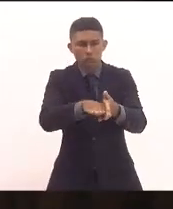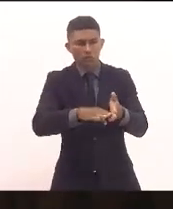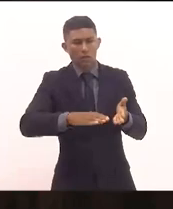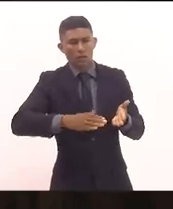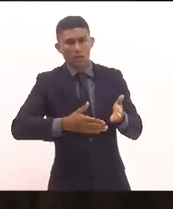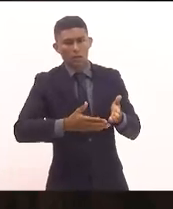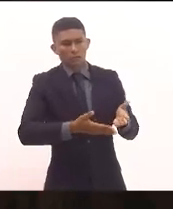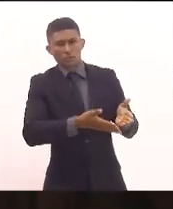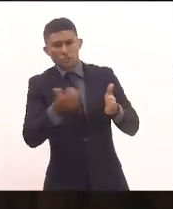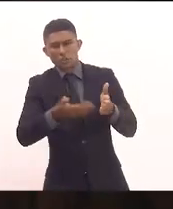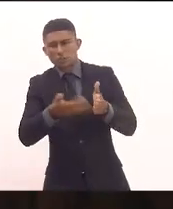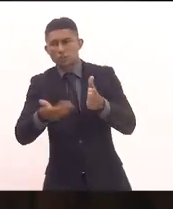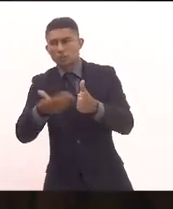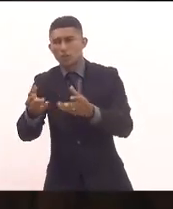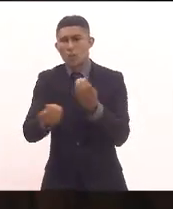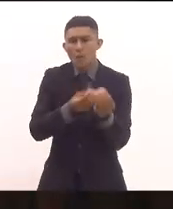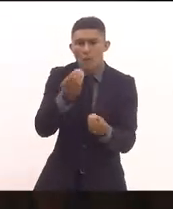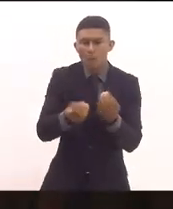forma que menciona.